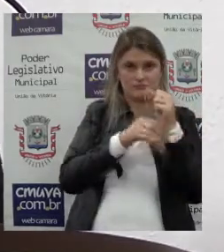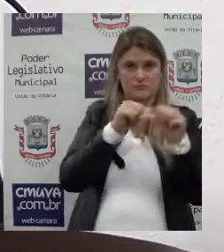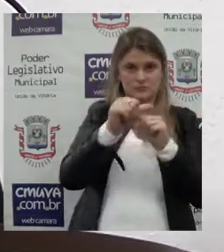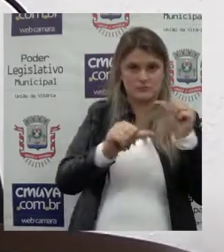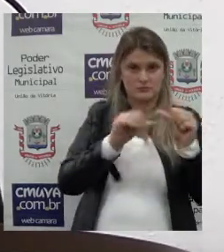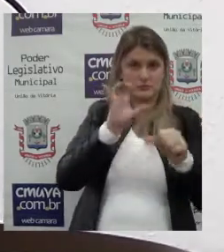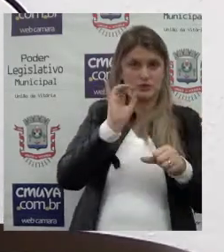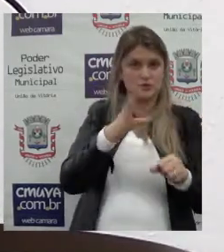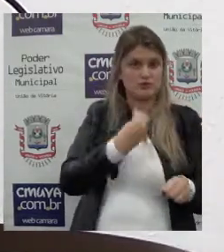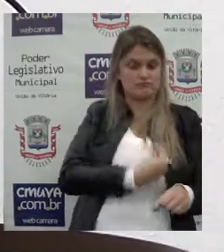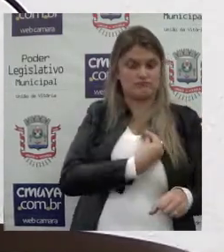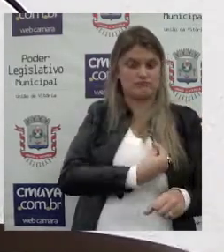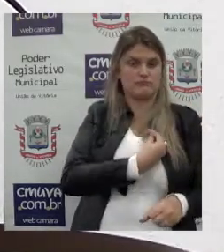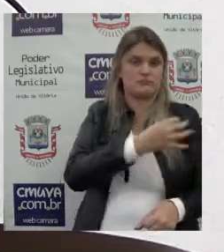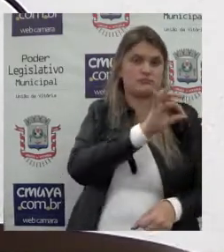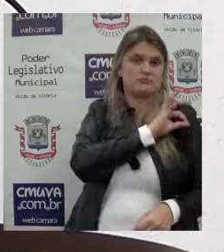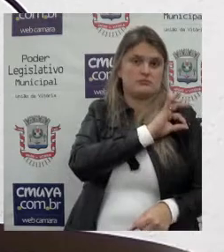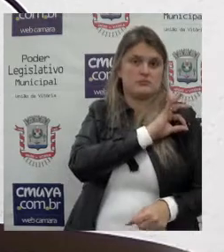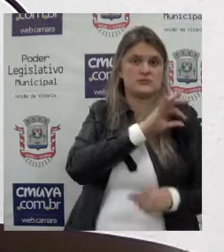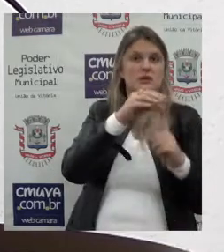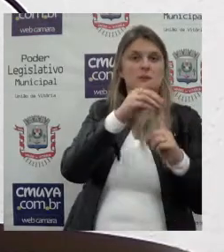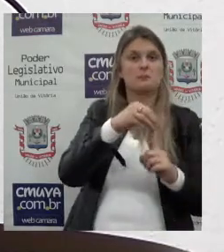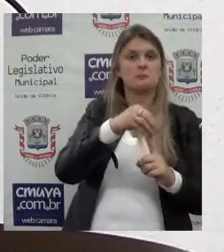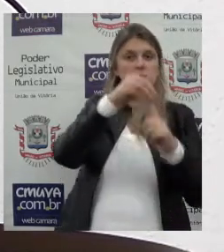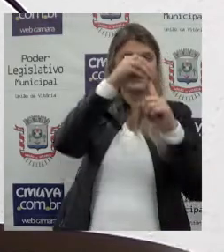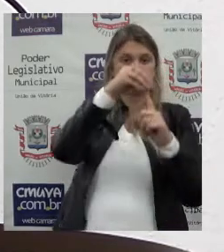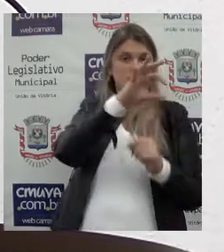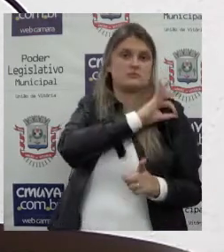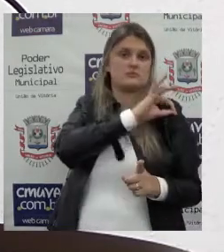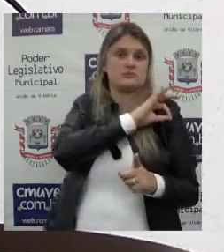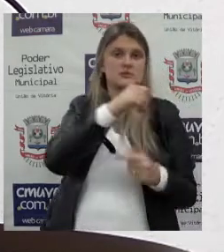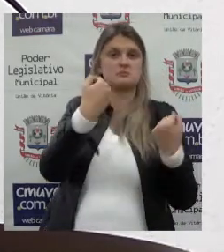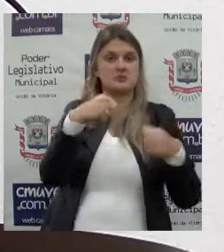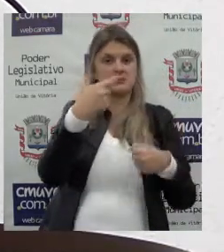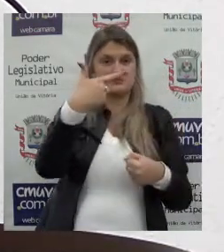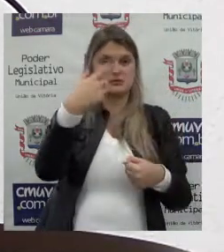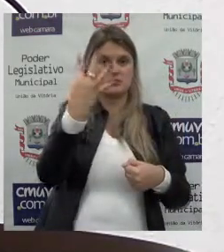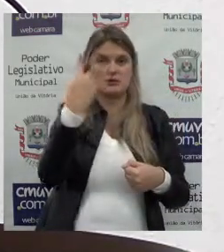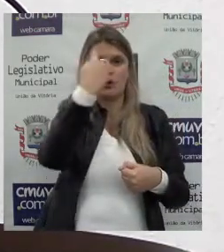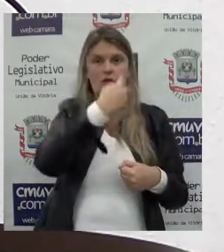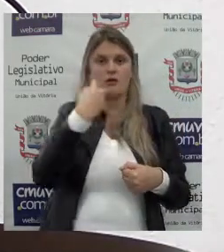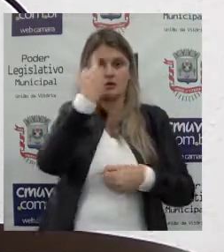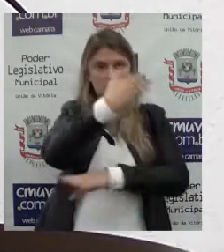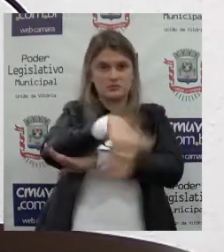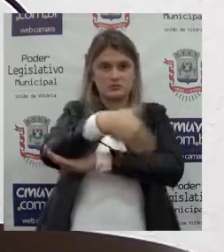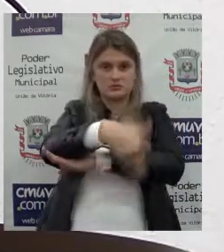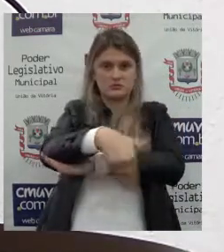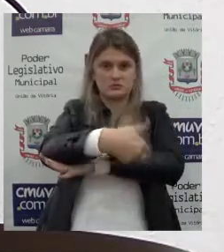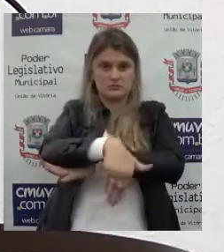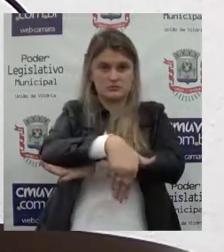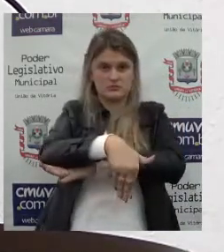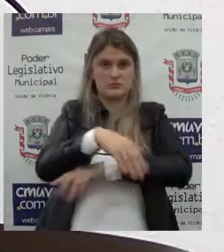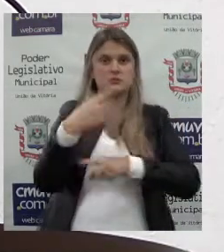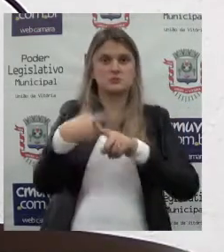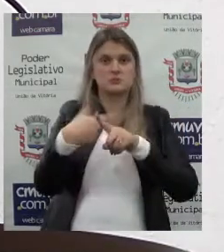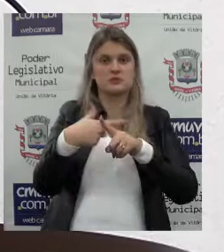segurança mude? Apenas com a presença da polícia? Principalmente da polícia militar, que tem que estar 24 horas na rua?